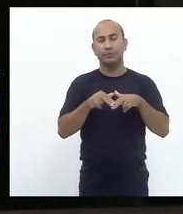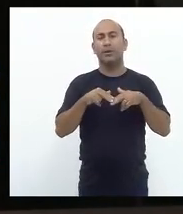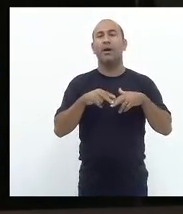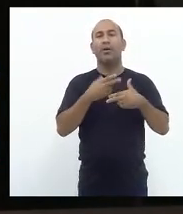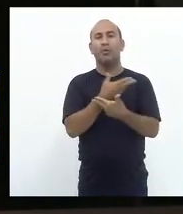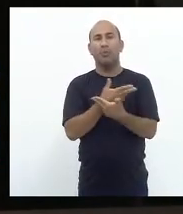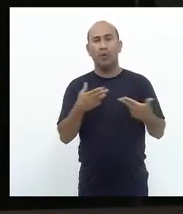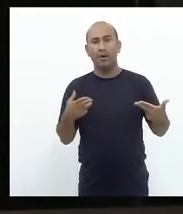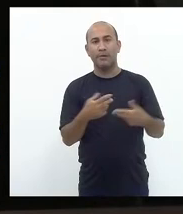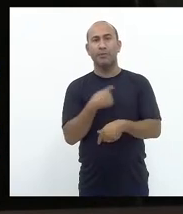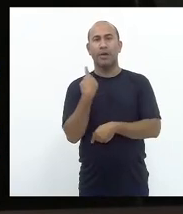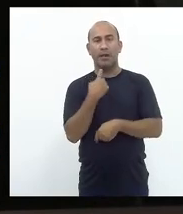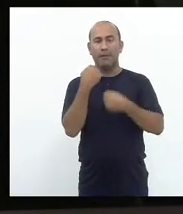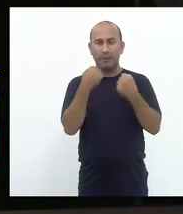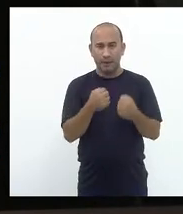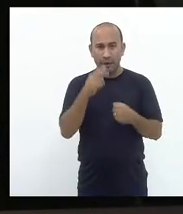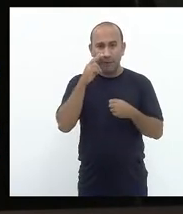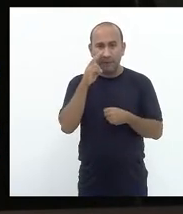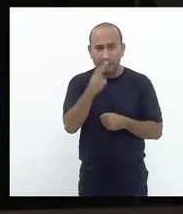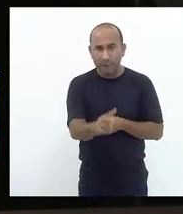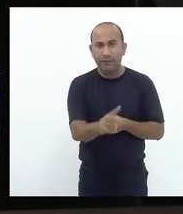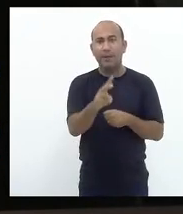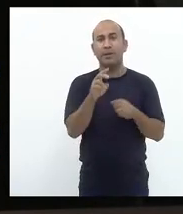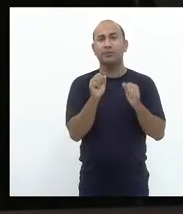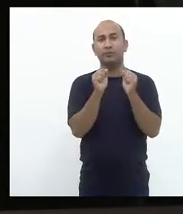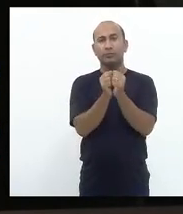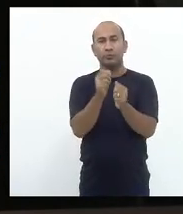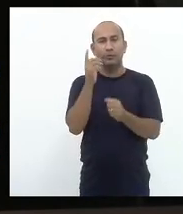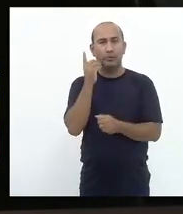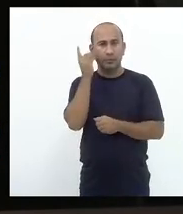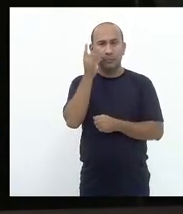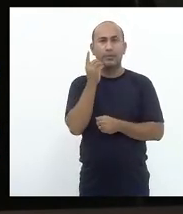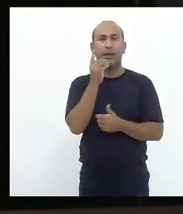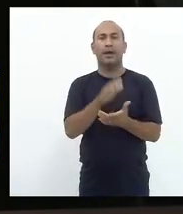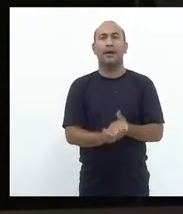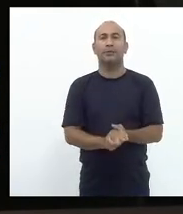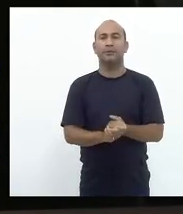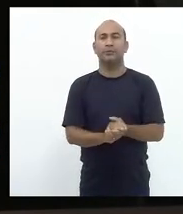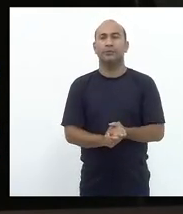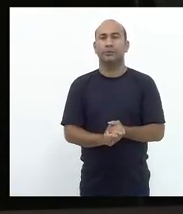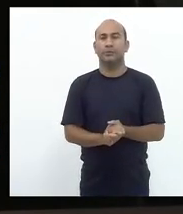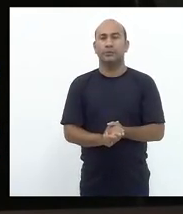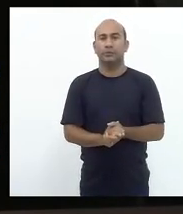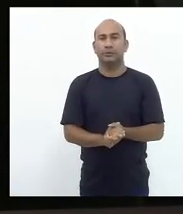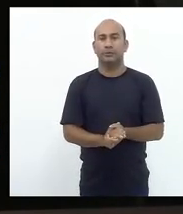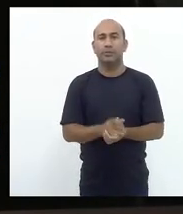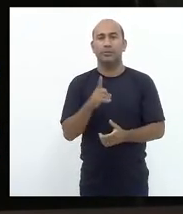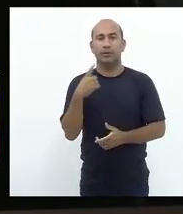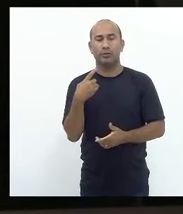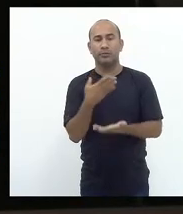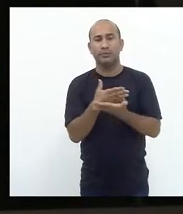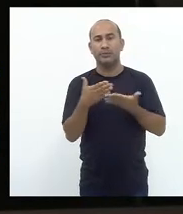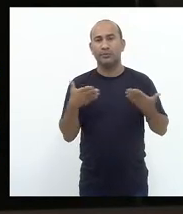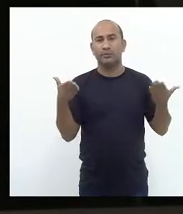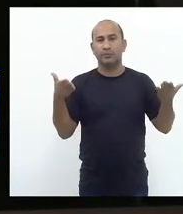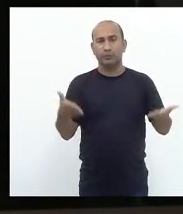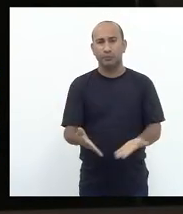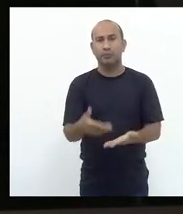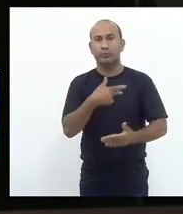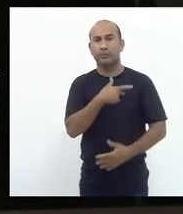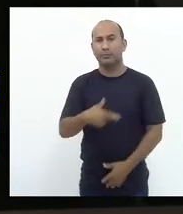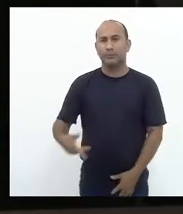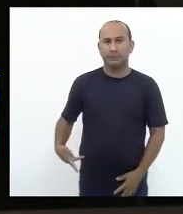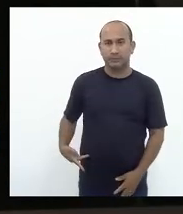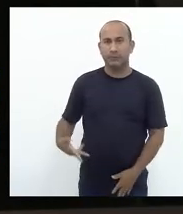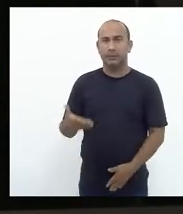poder estar acompanhando pela frente parlamentar, né, que nós estamos... Aí começamos hoje instalando com a presidência de